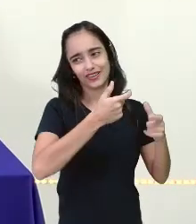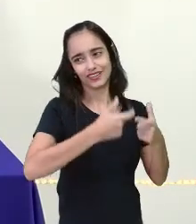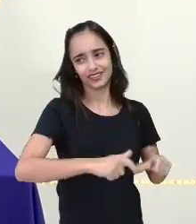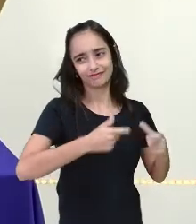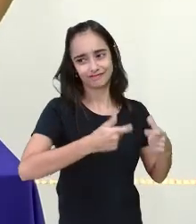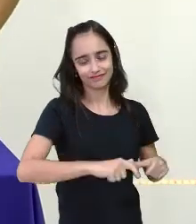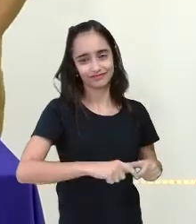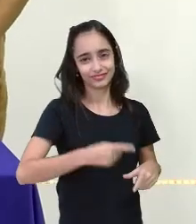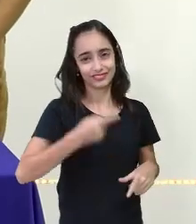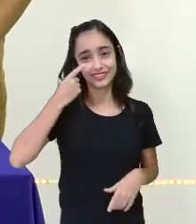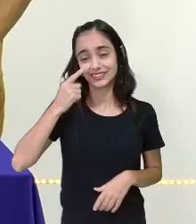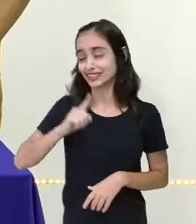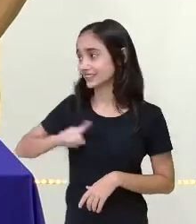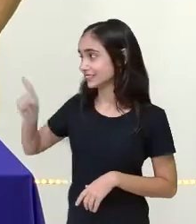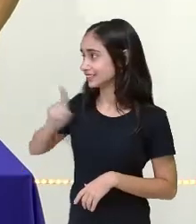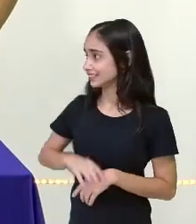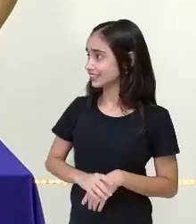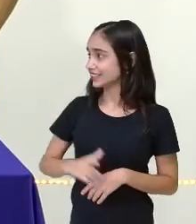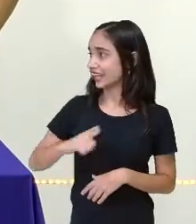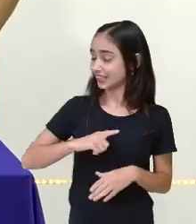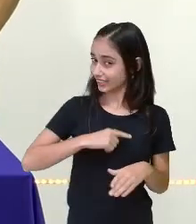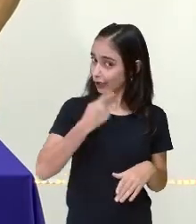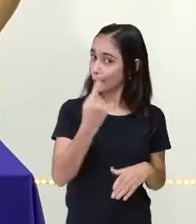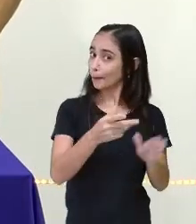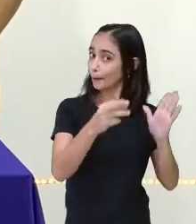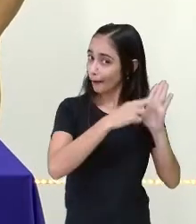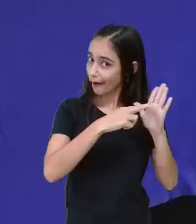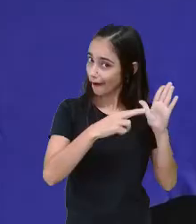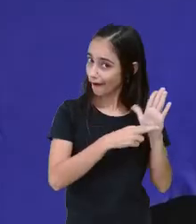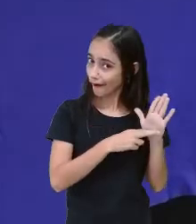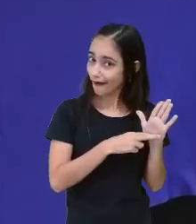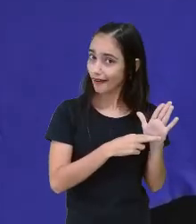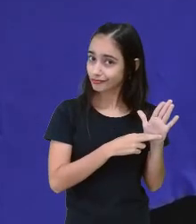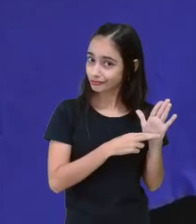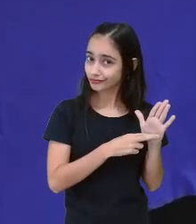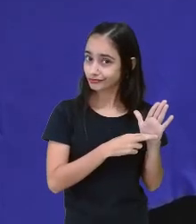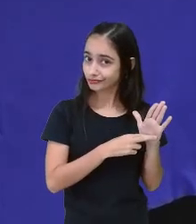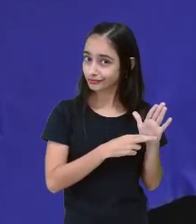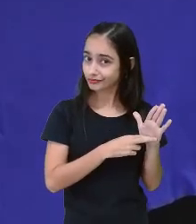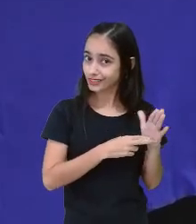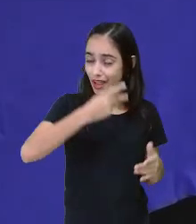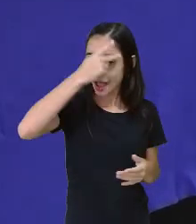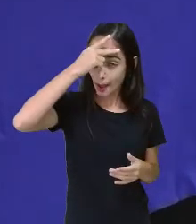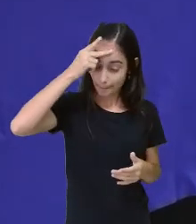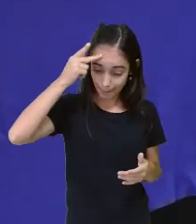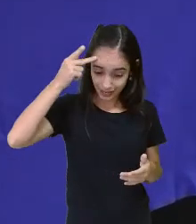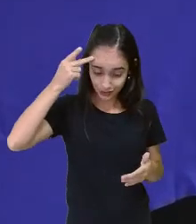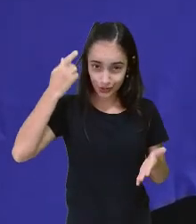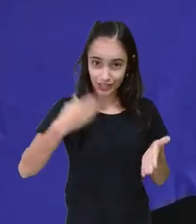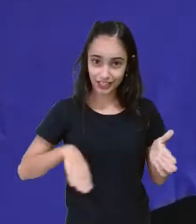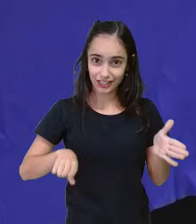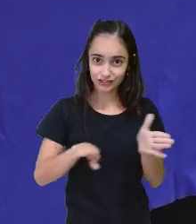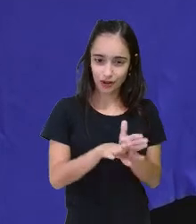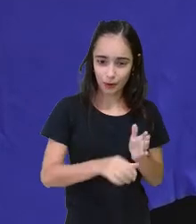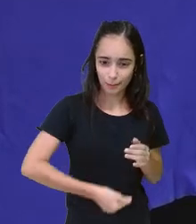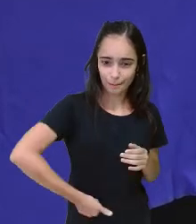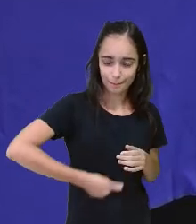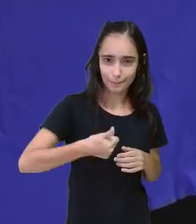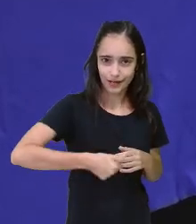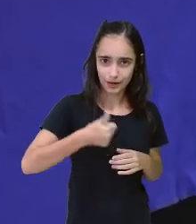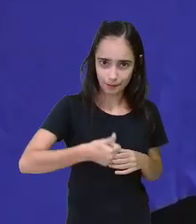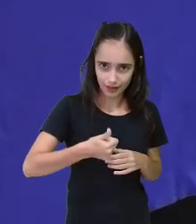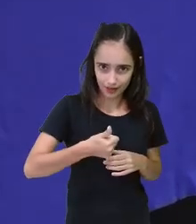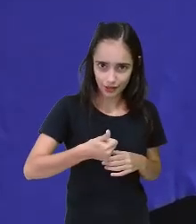aquela regrinha. Isso. O jogador que chegou na mesma casa do que estava na frente